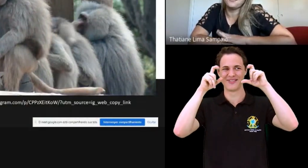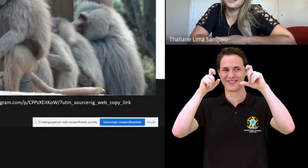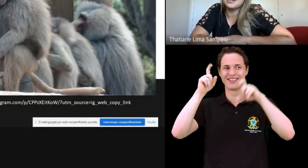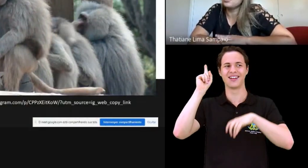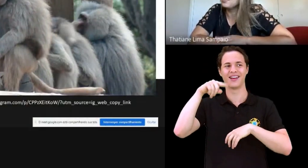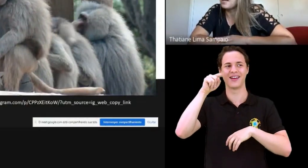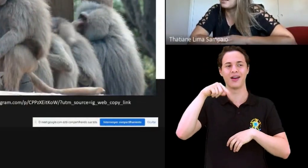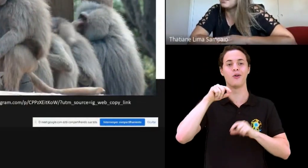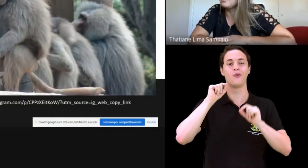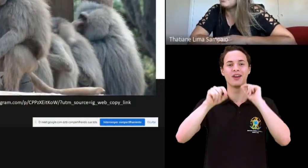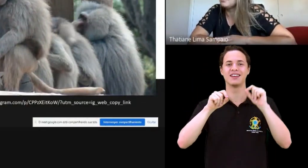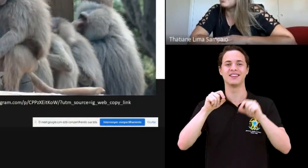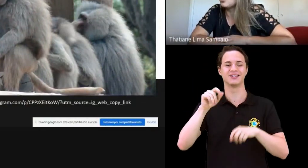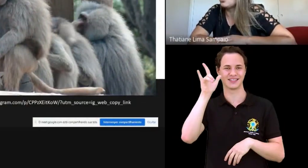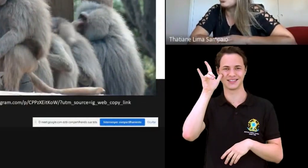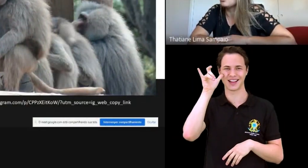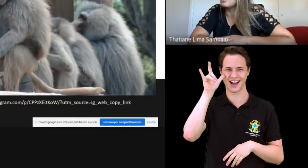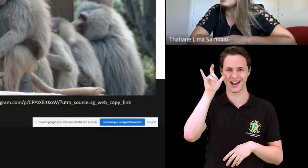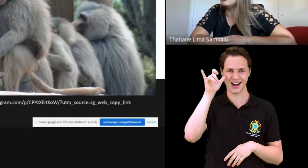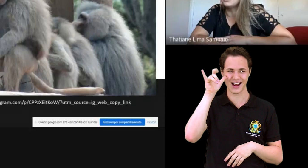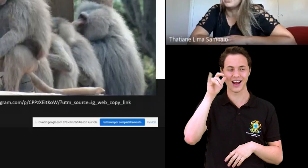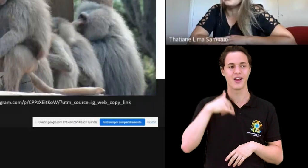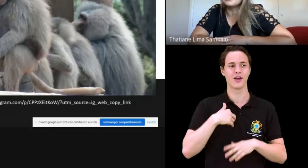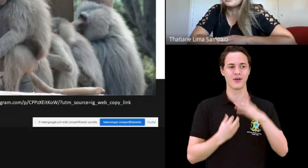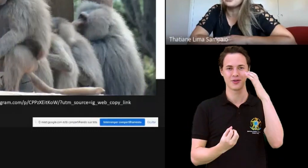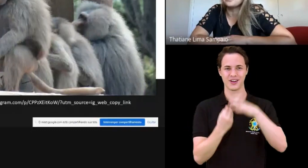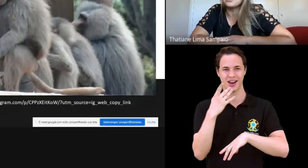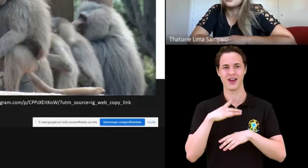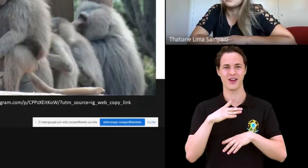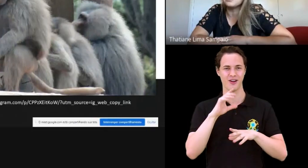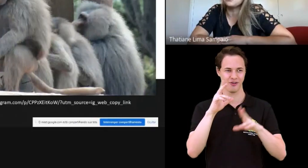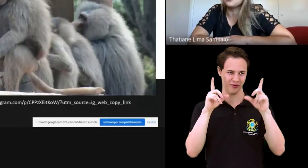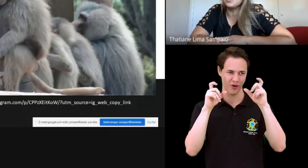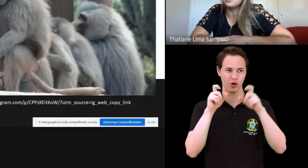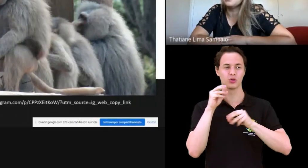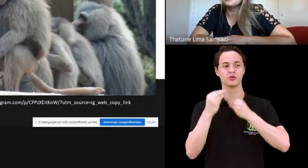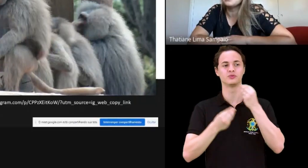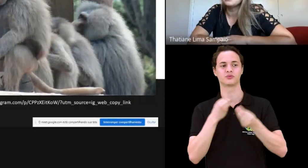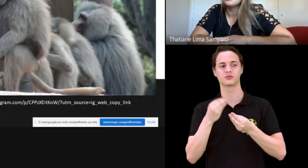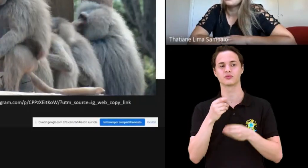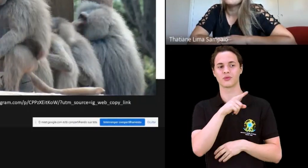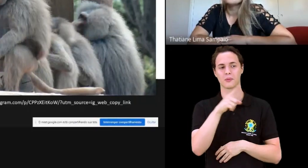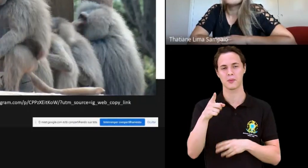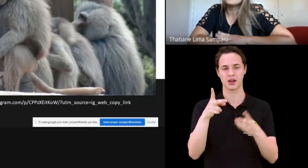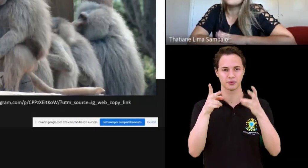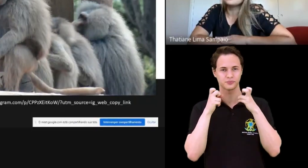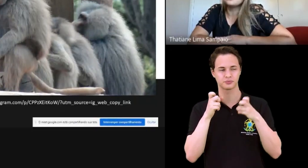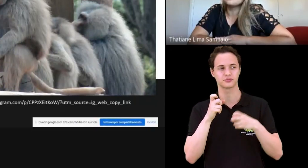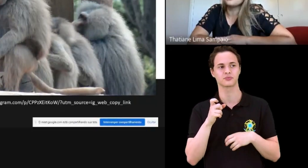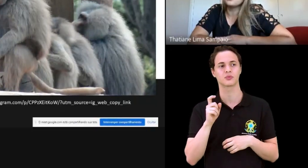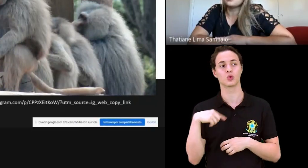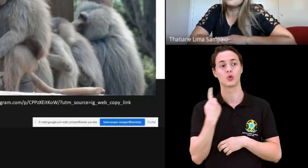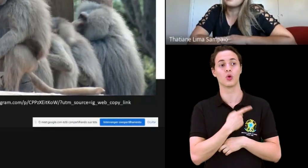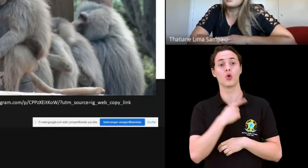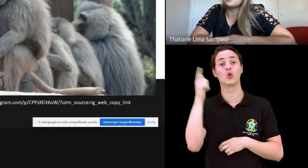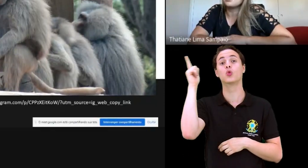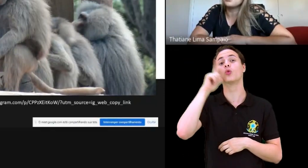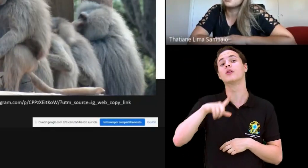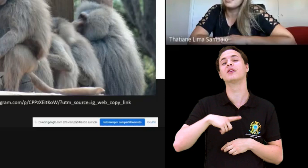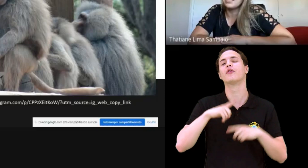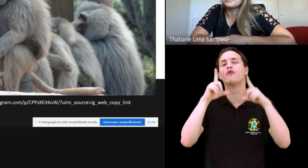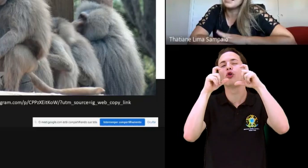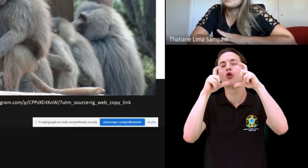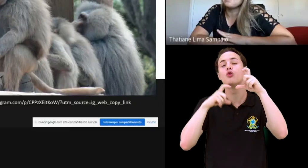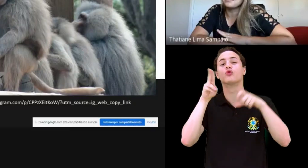é a foto, então, do Instagram, que eu criei exatamente a partir desse desenvolvimento. O que conseguimos fotografar com a câmera